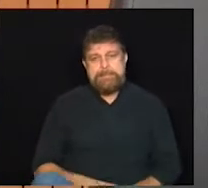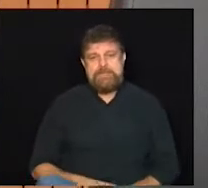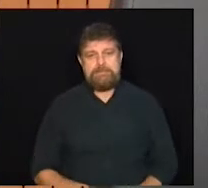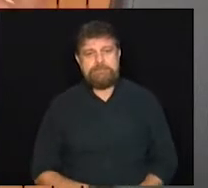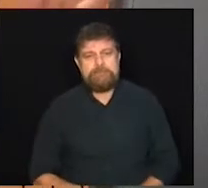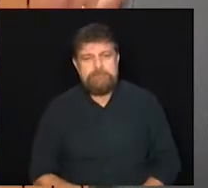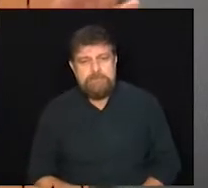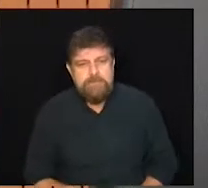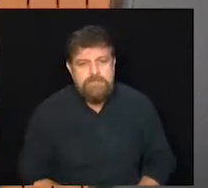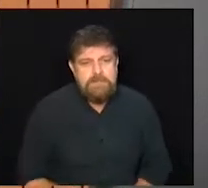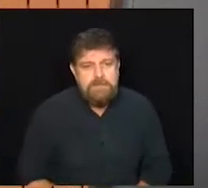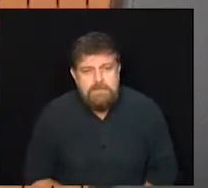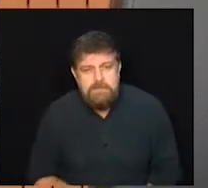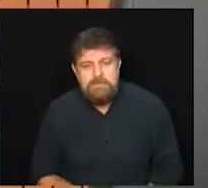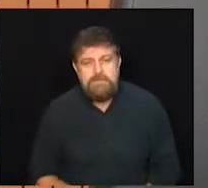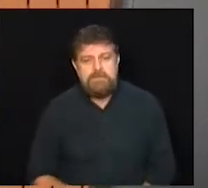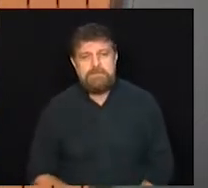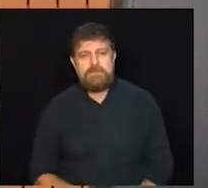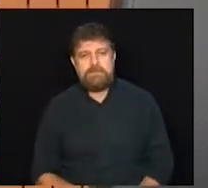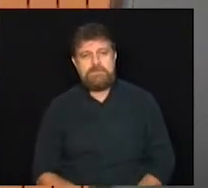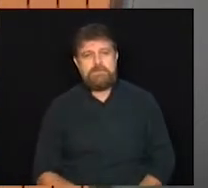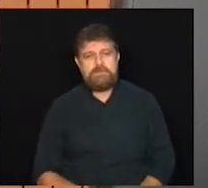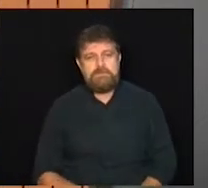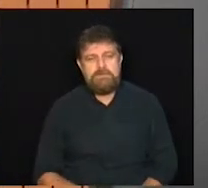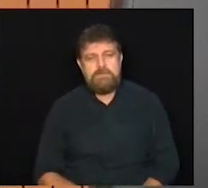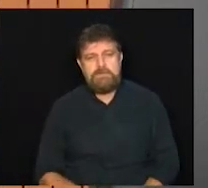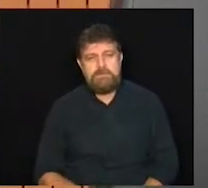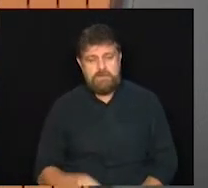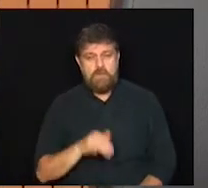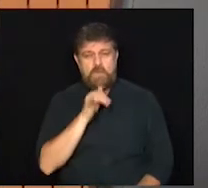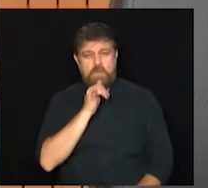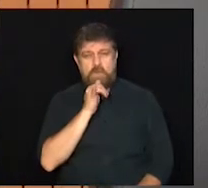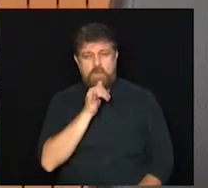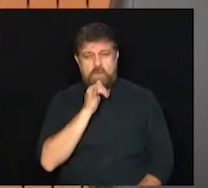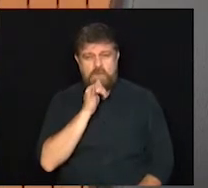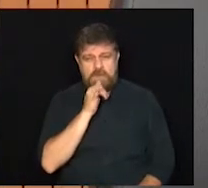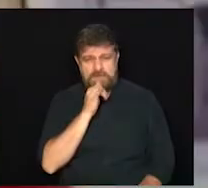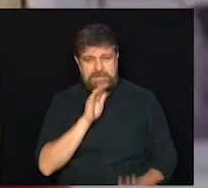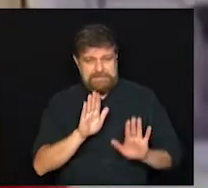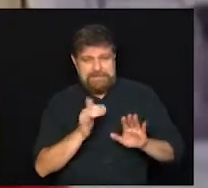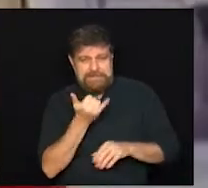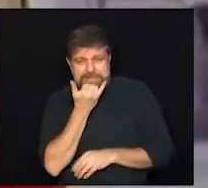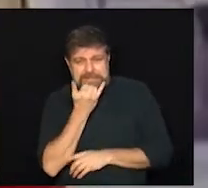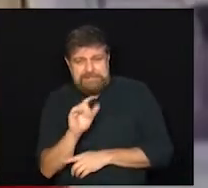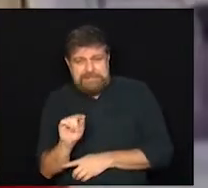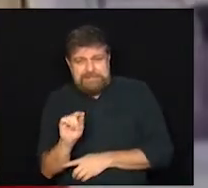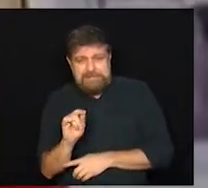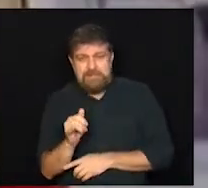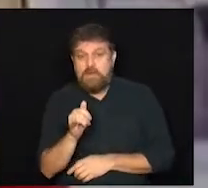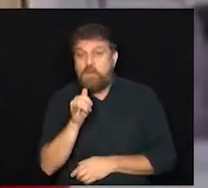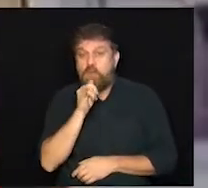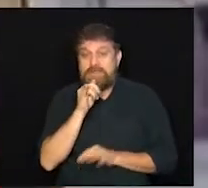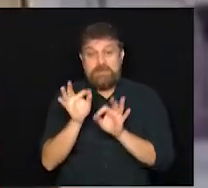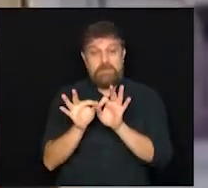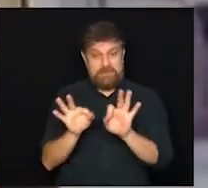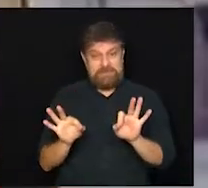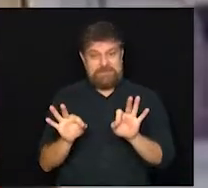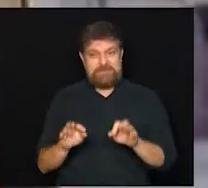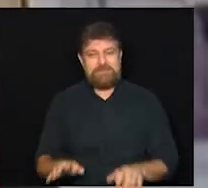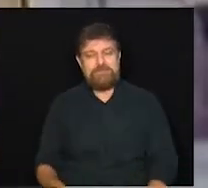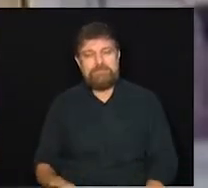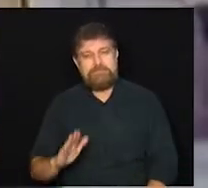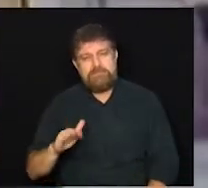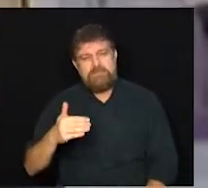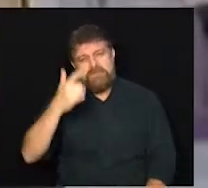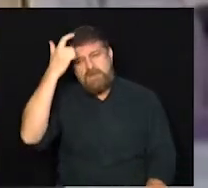Eu só assim, uma eu só ia dar um exemplo, Rossini, só dá licença um pouquinho, eu vou dar um exemplo muito simples. Quando